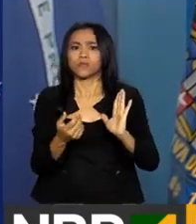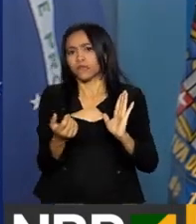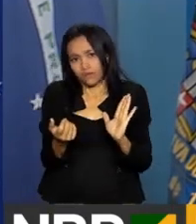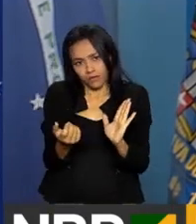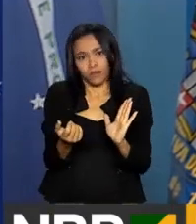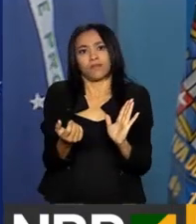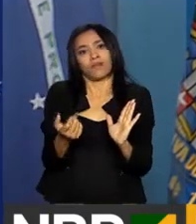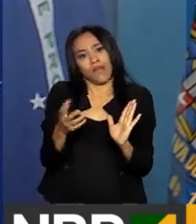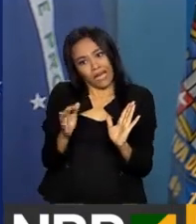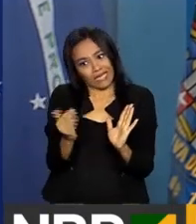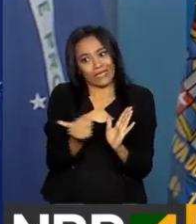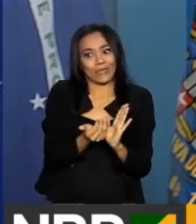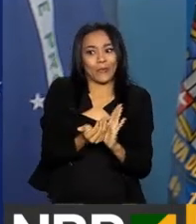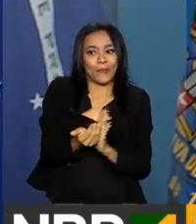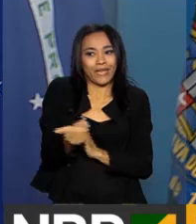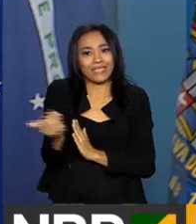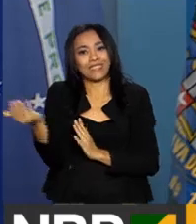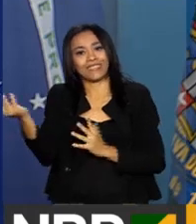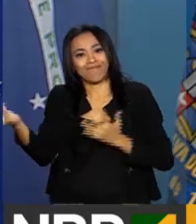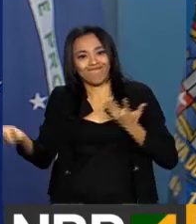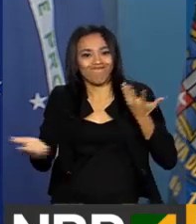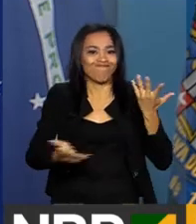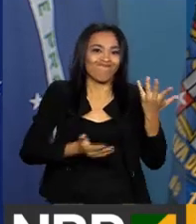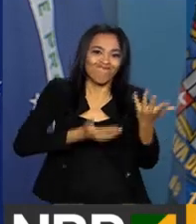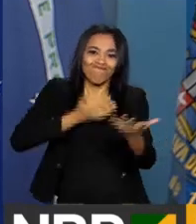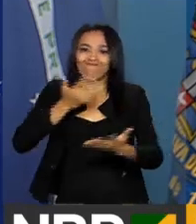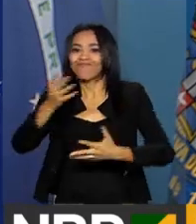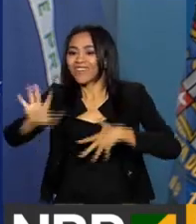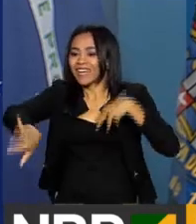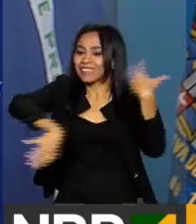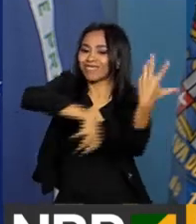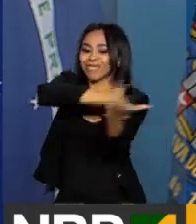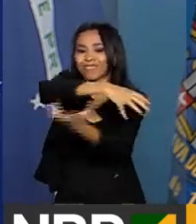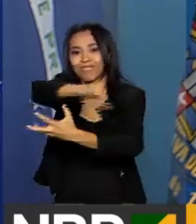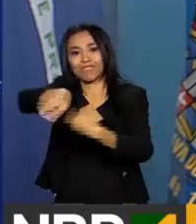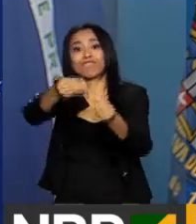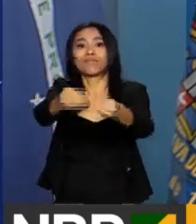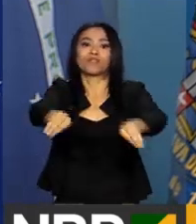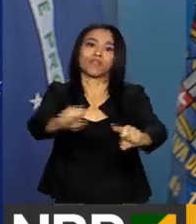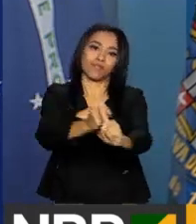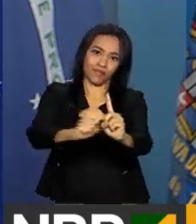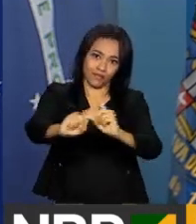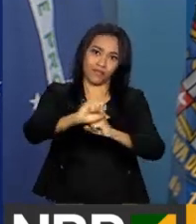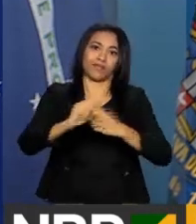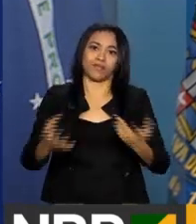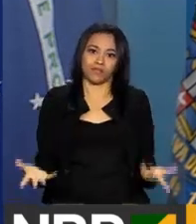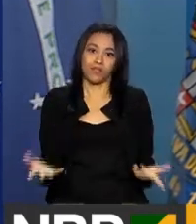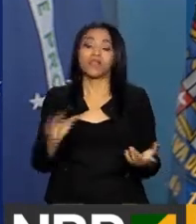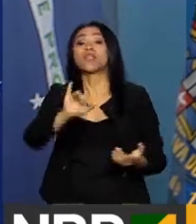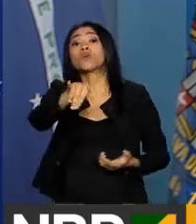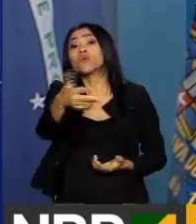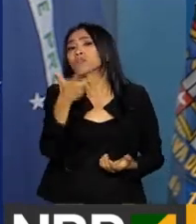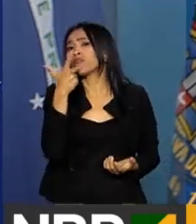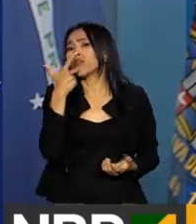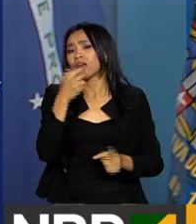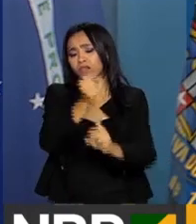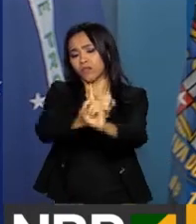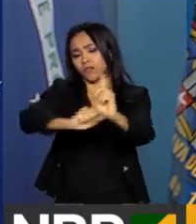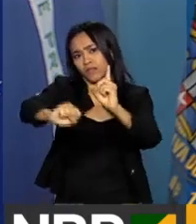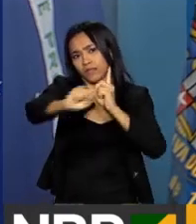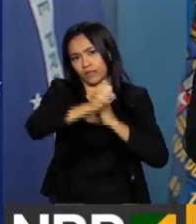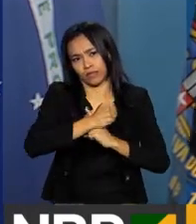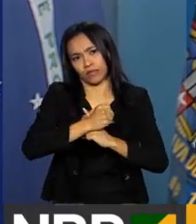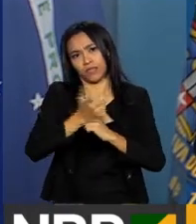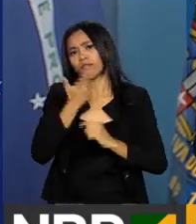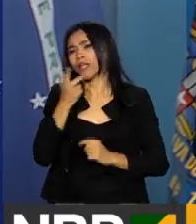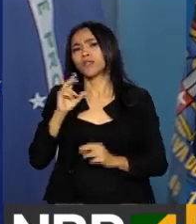você começa desorganizar a sociedade aliás é interessante quando se fala em sociedade se fala em